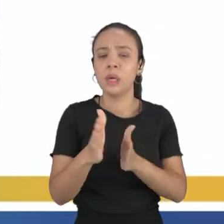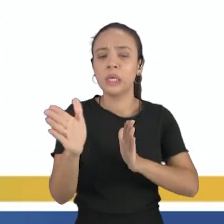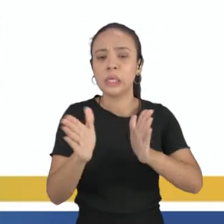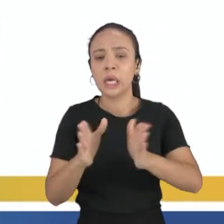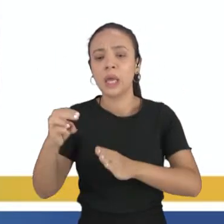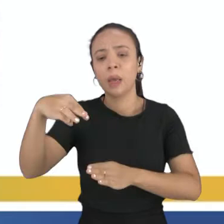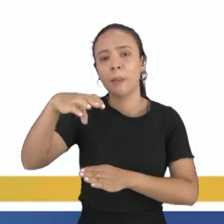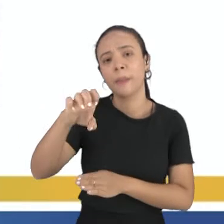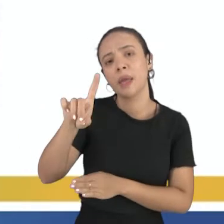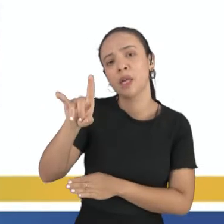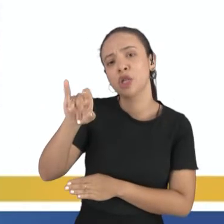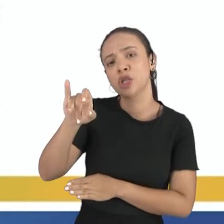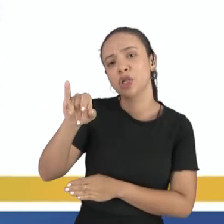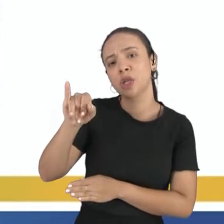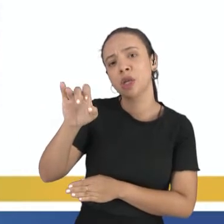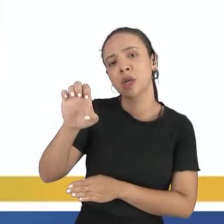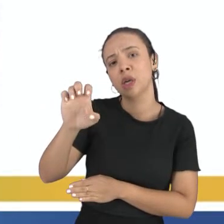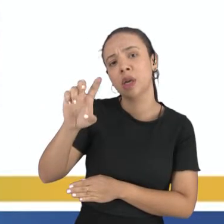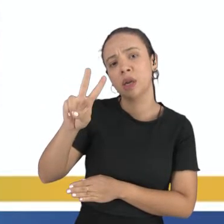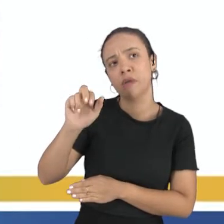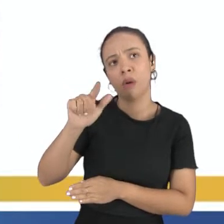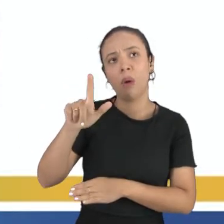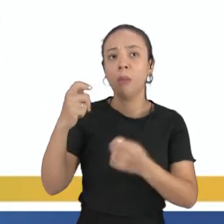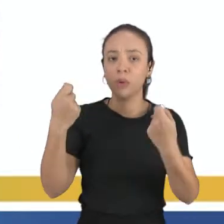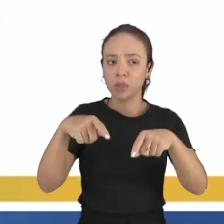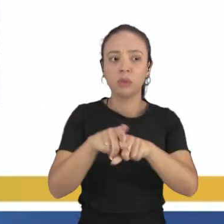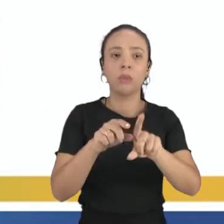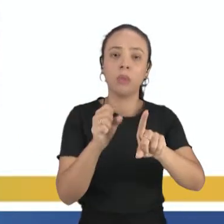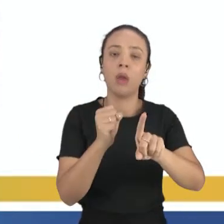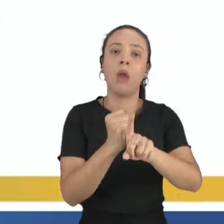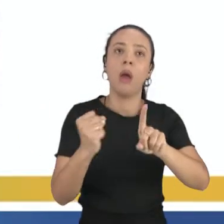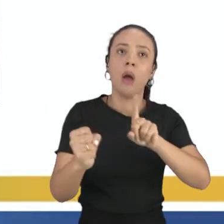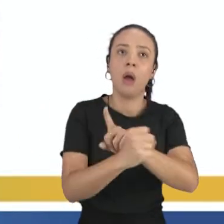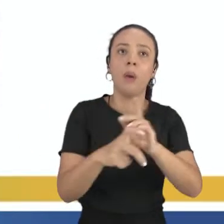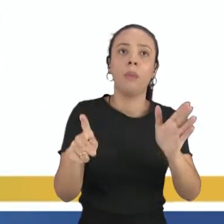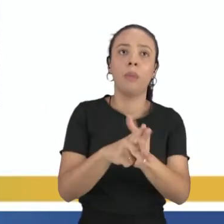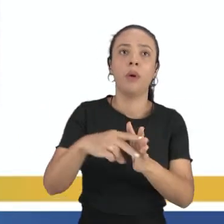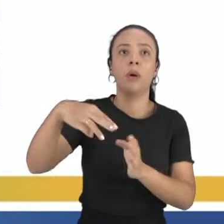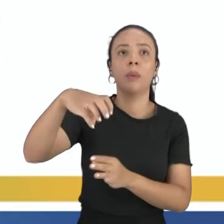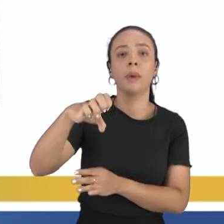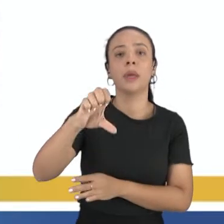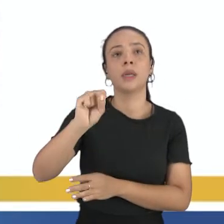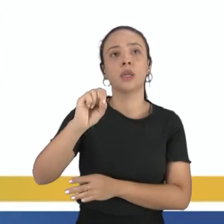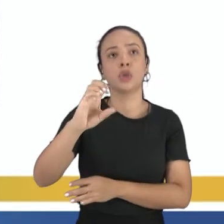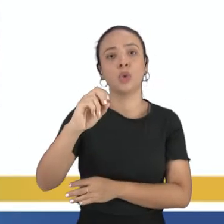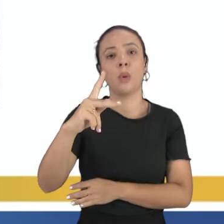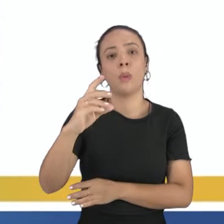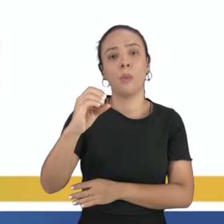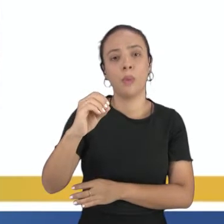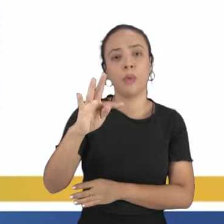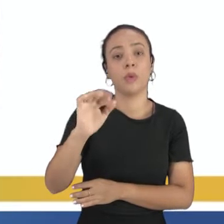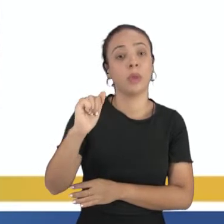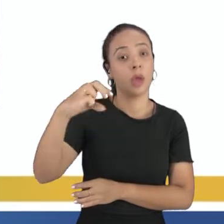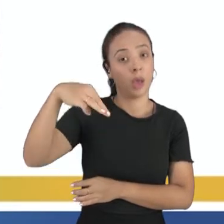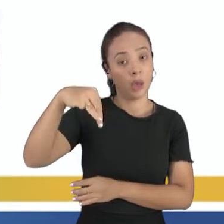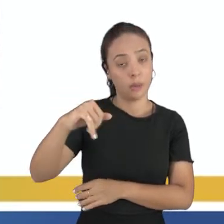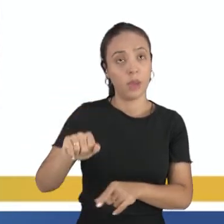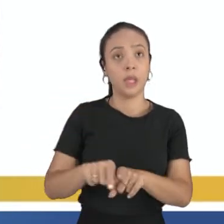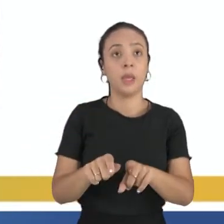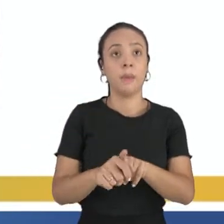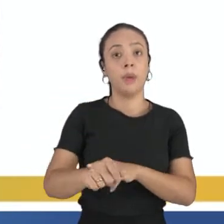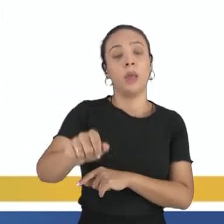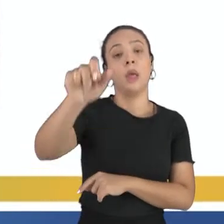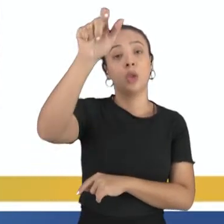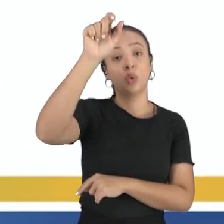medieval. Podemos citar entre elas as civilizações da Mesopotâmia, do Egito, da ilha de Creta, dos